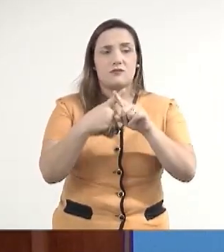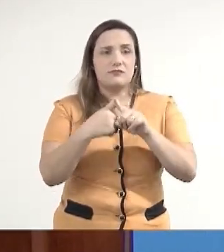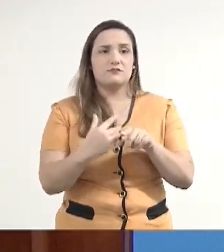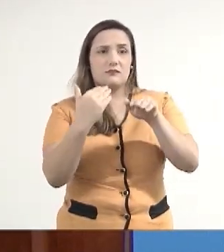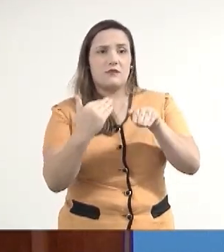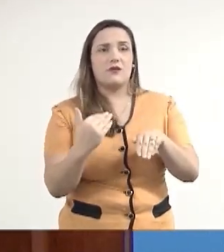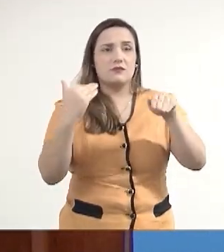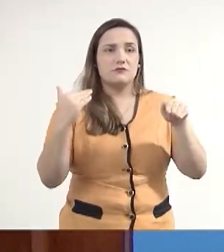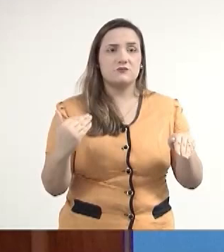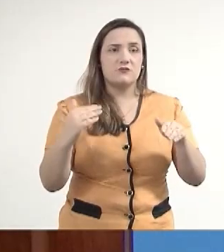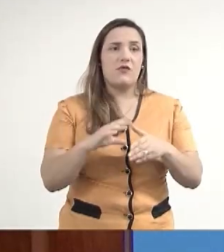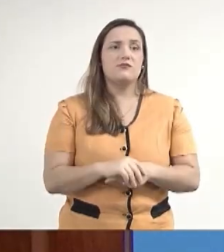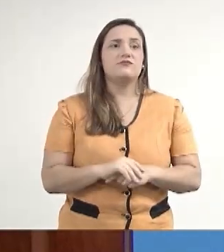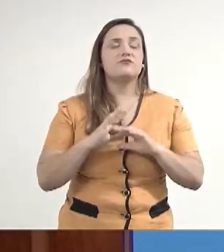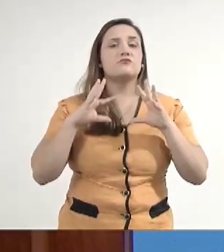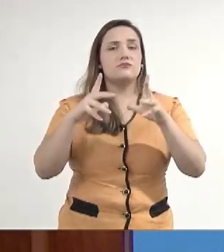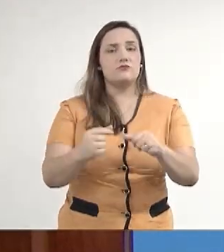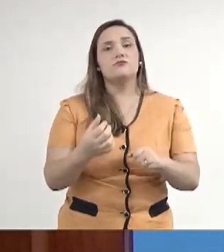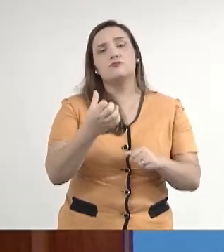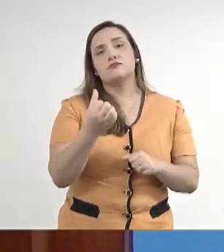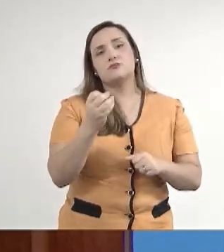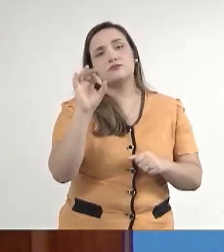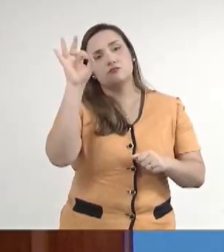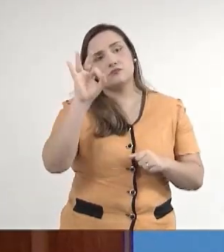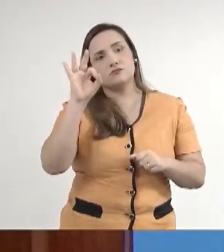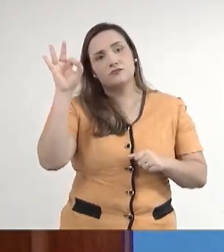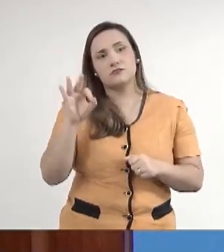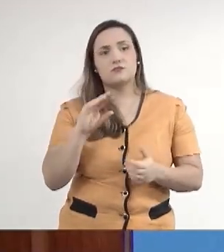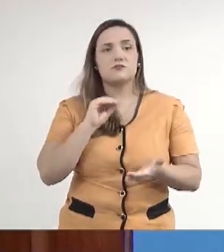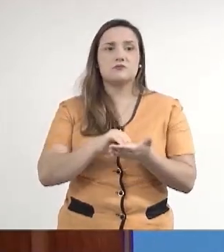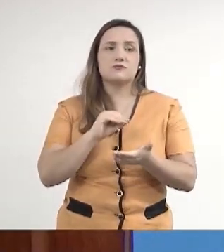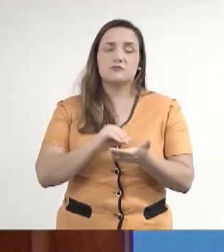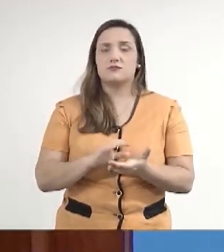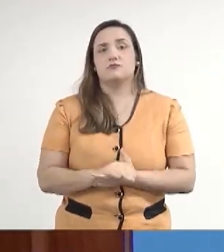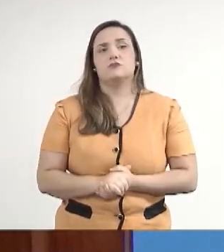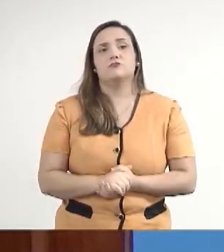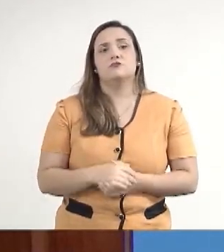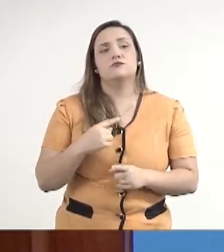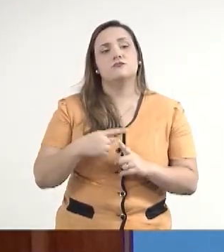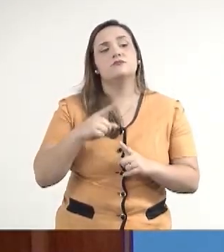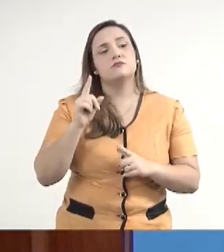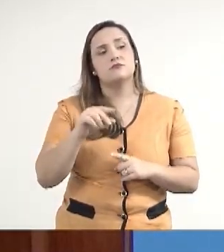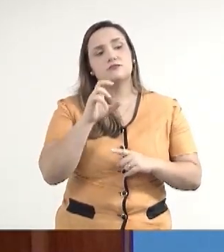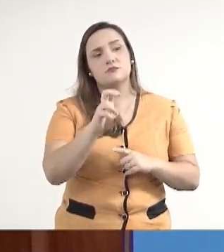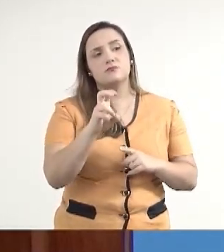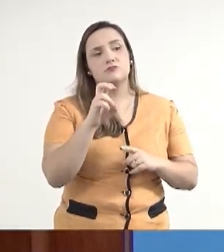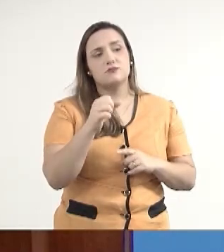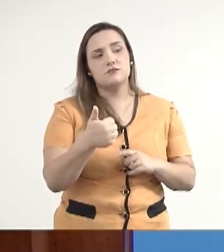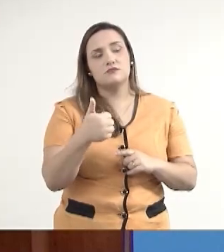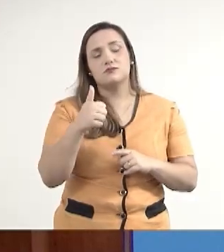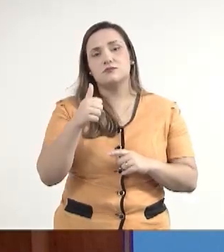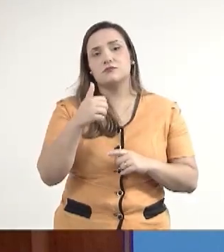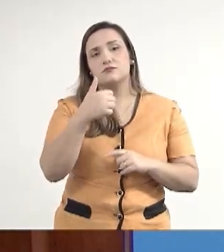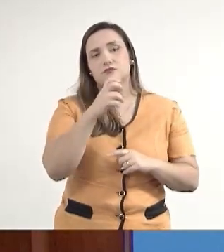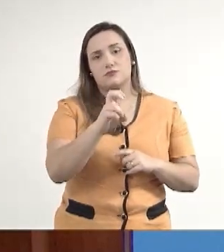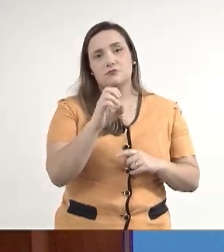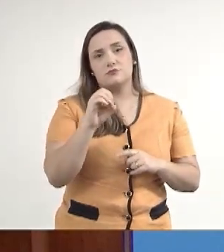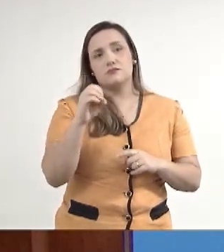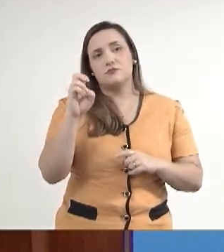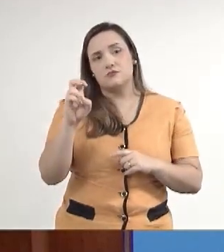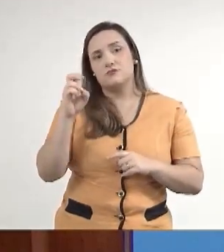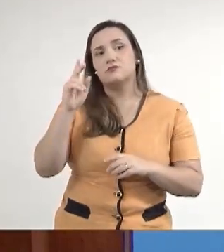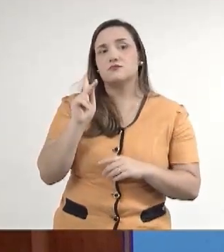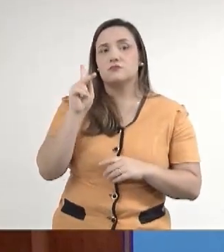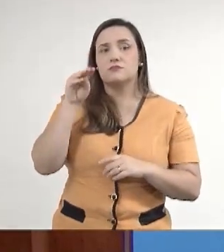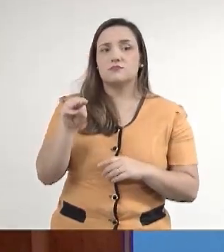60% restante da rodovia, que seriam 505 quilômetros. Teria aí um paliativo,